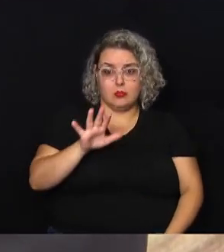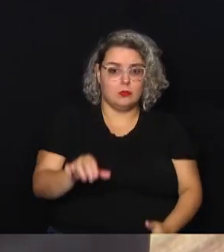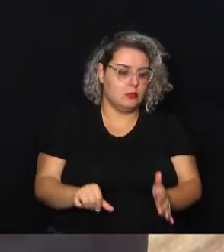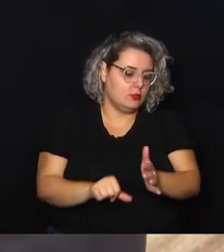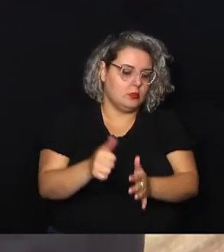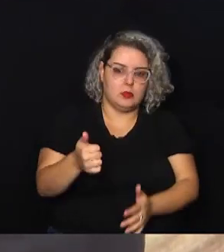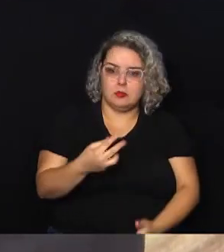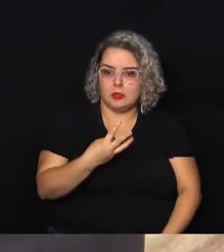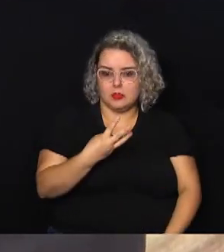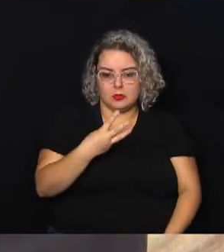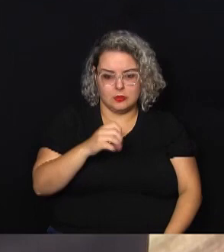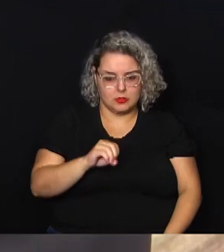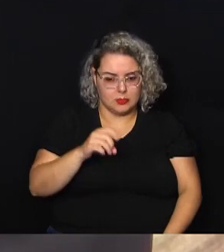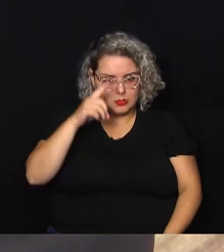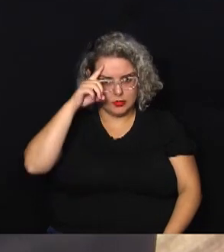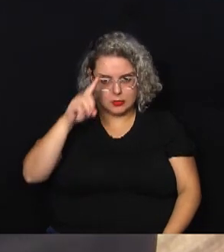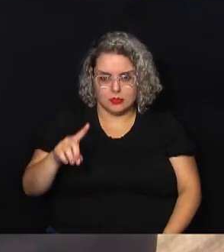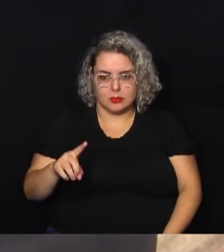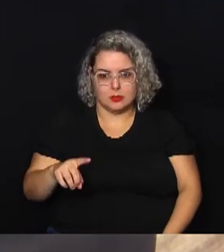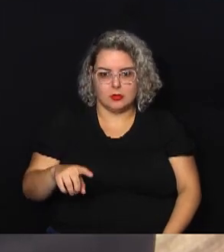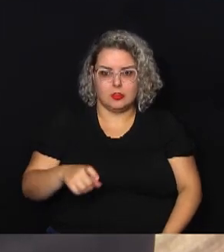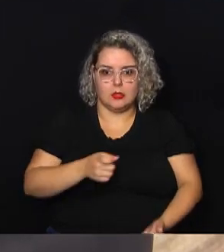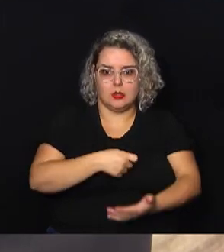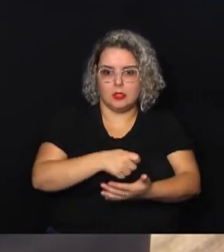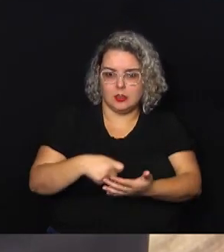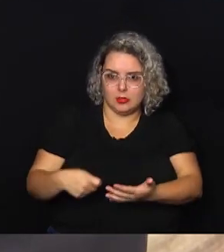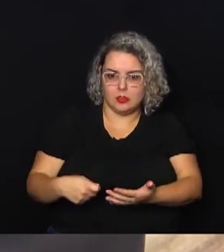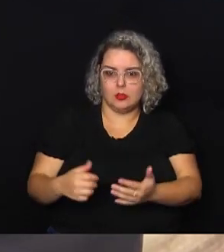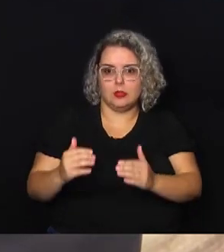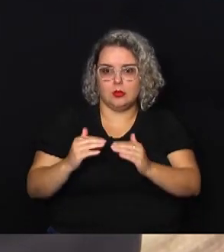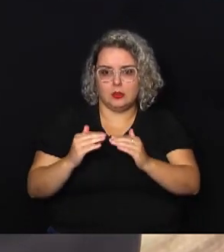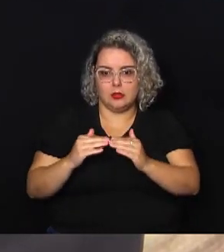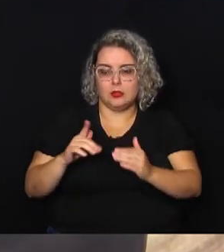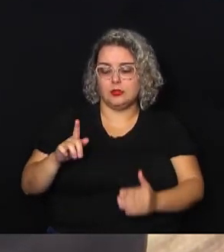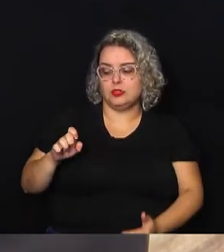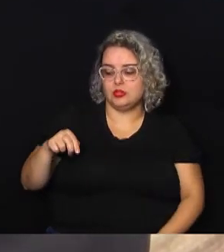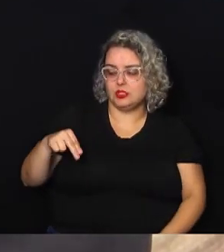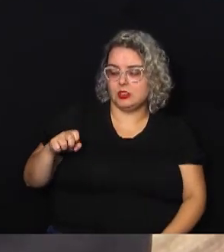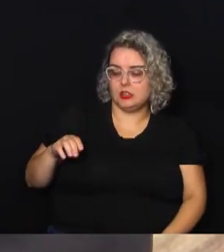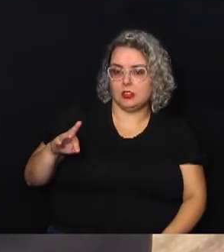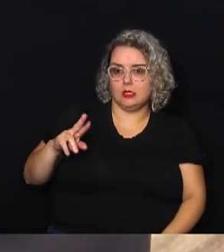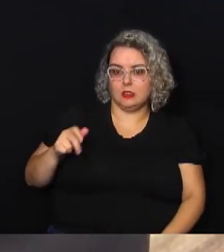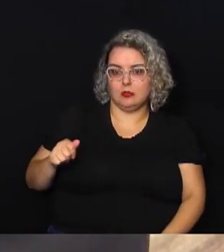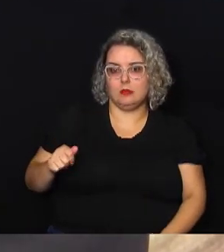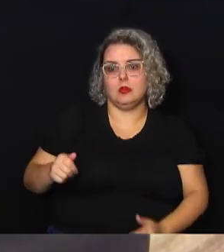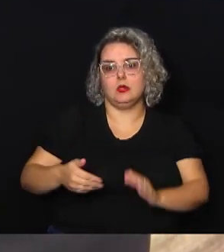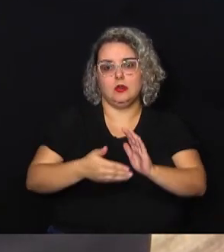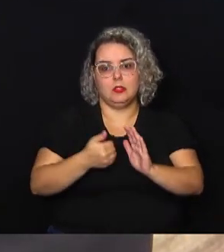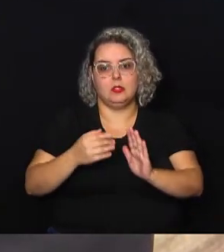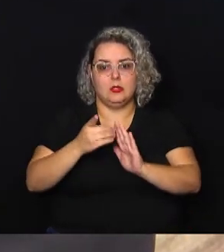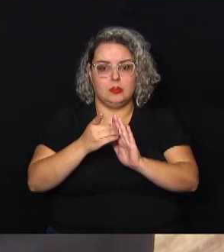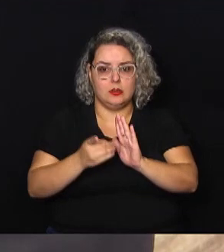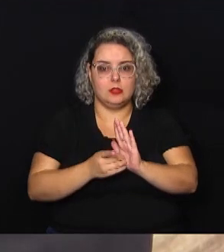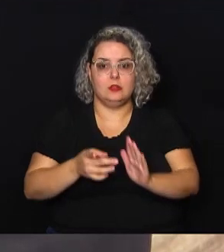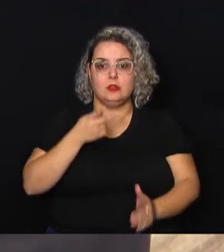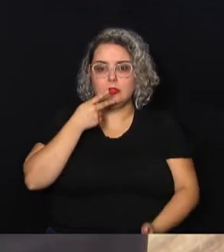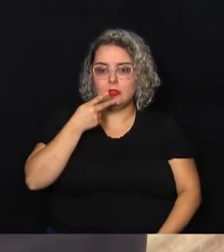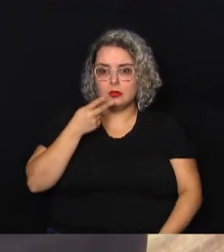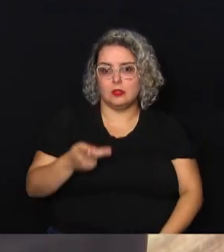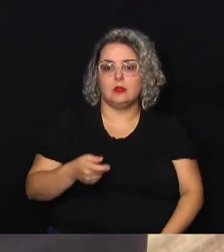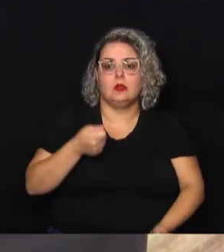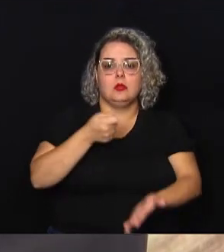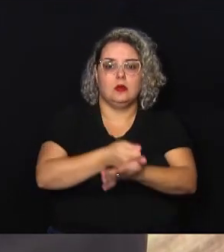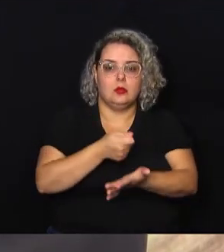primeiros 30 dias tirando assinatura do acordo de Genebra e tirando aquele Decreto que dizia que é